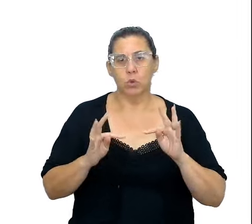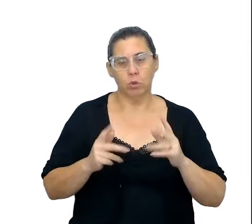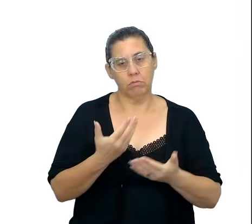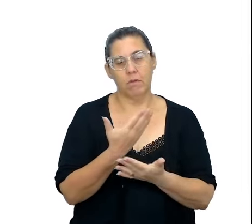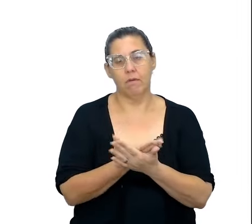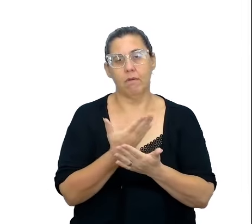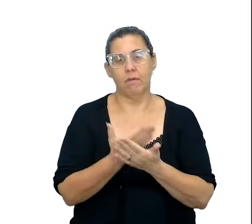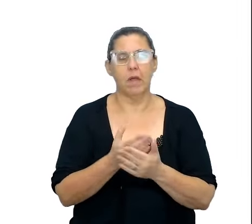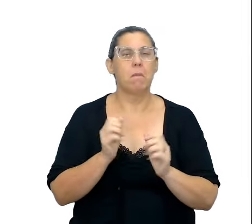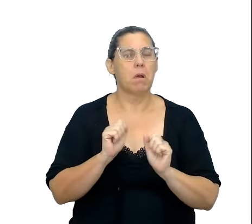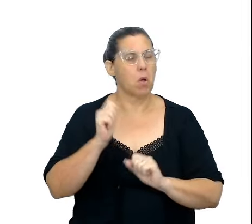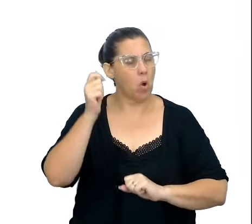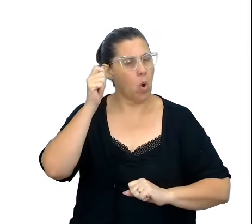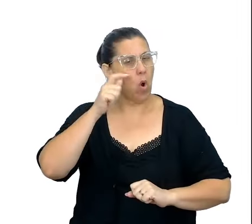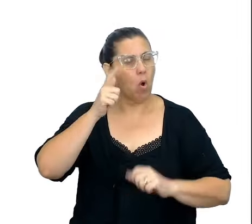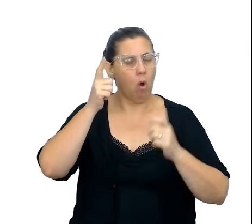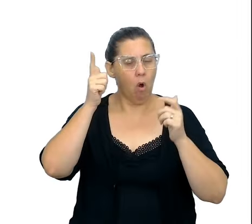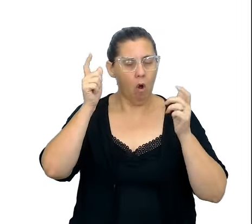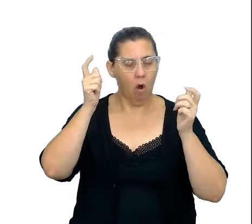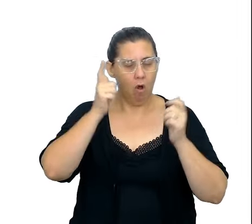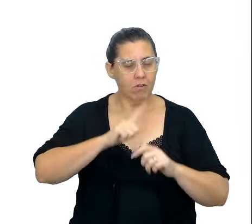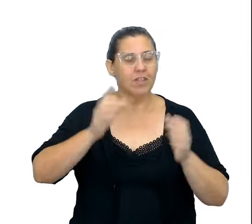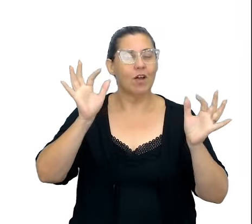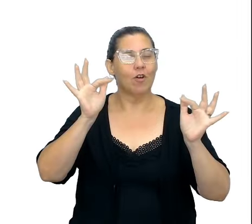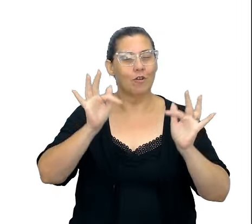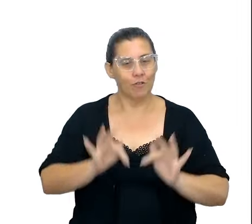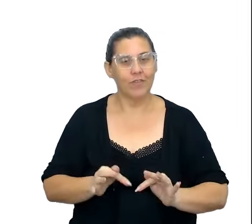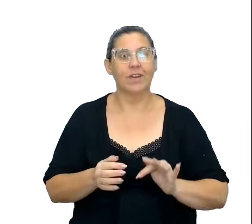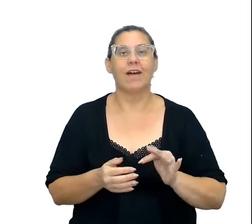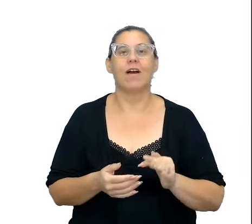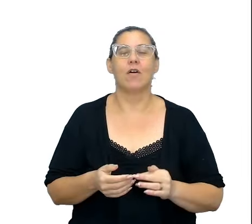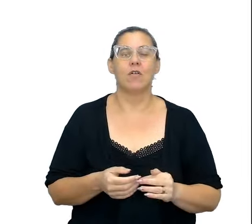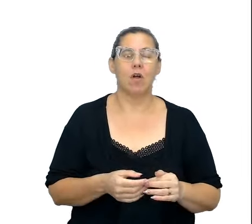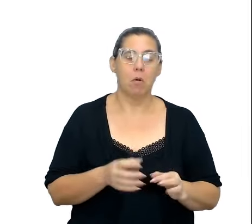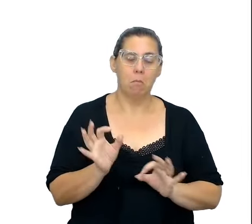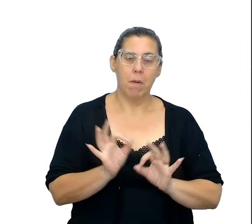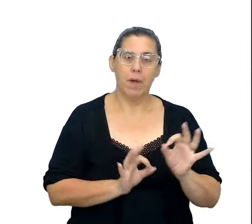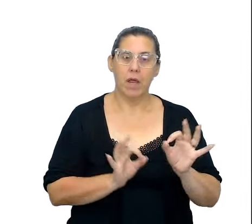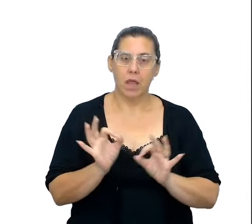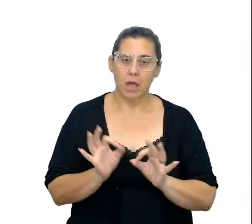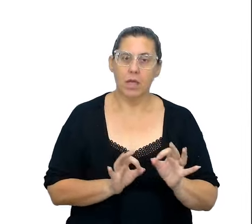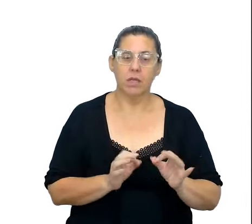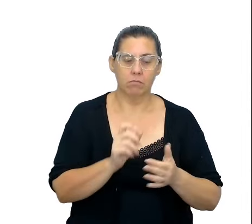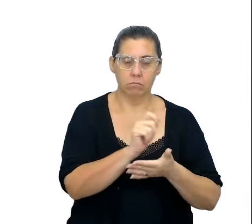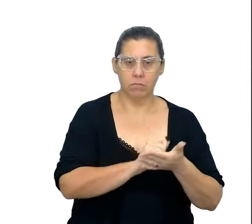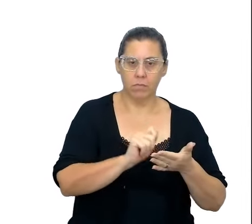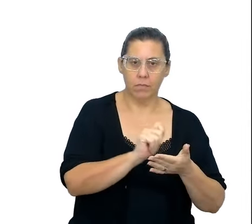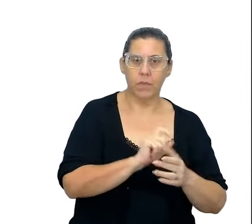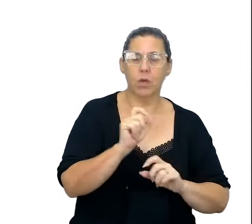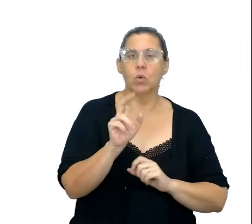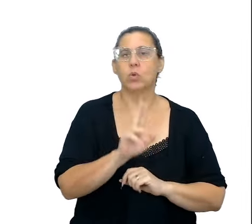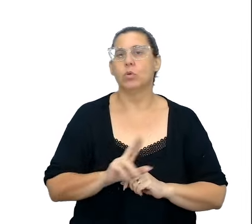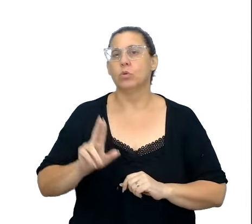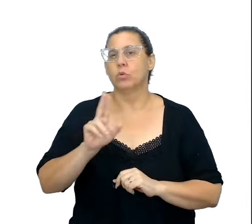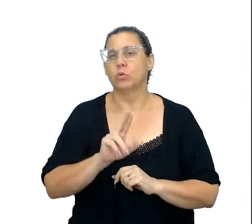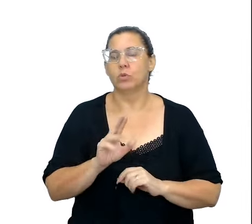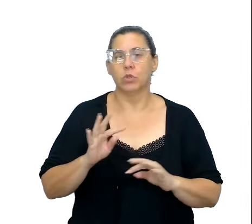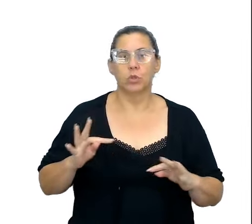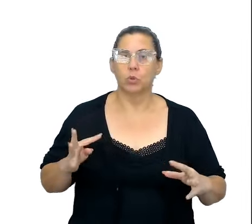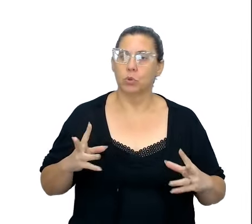aulas, para que ele consiga, ao final, né, chegar aí nessa produção da escrita, utilizando os